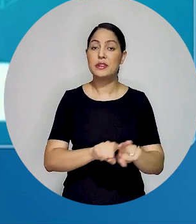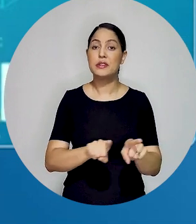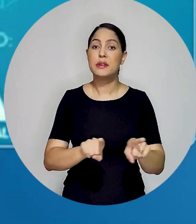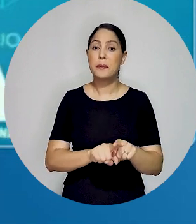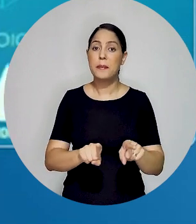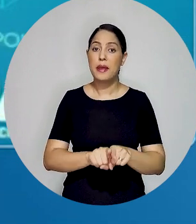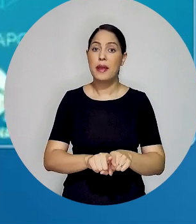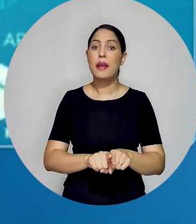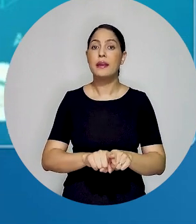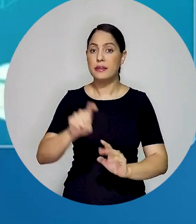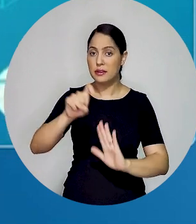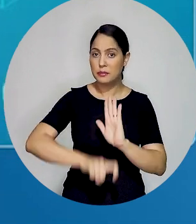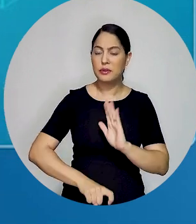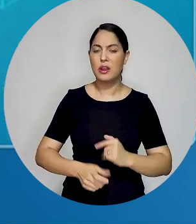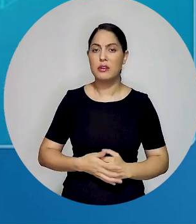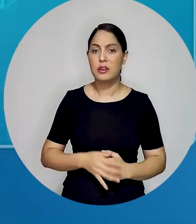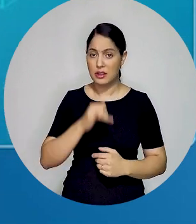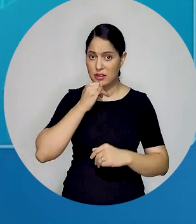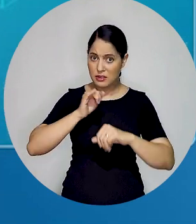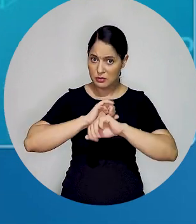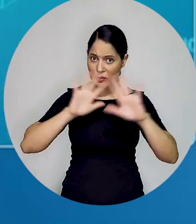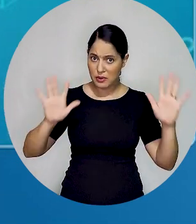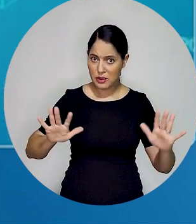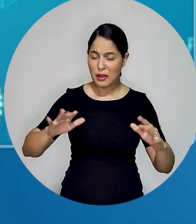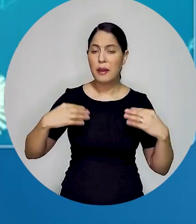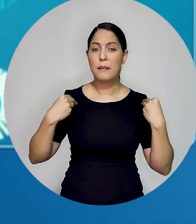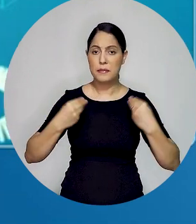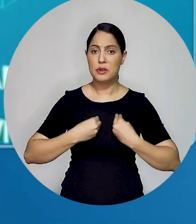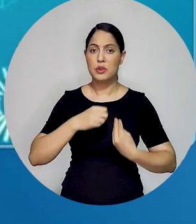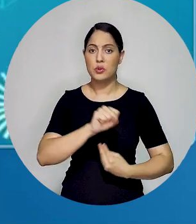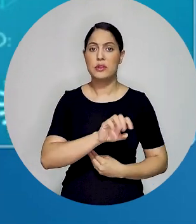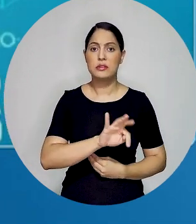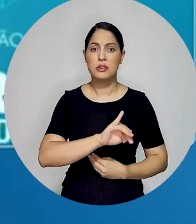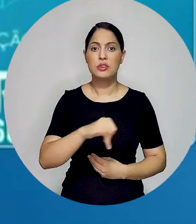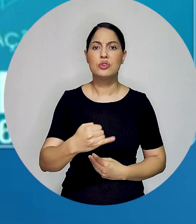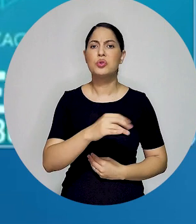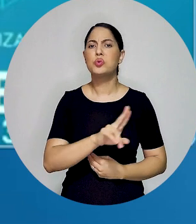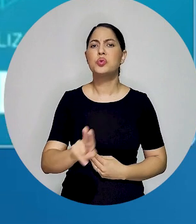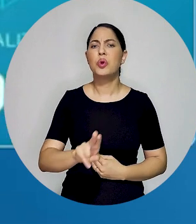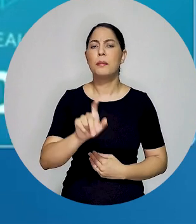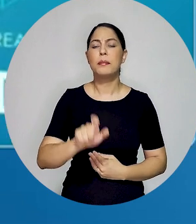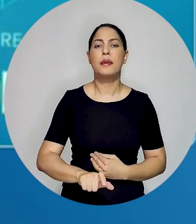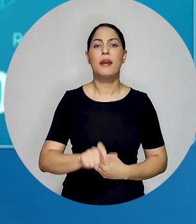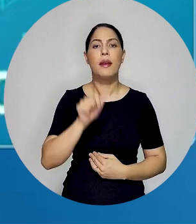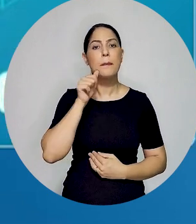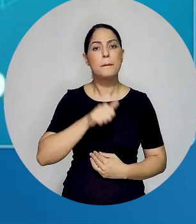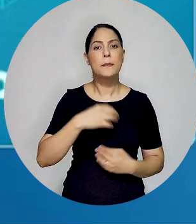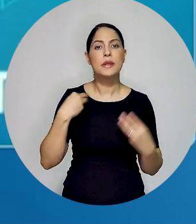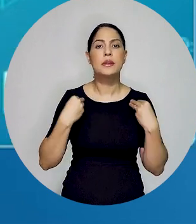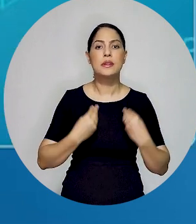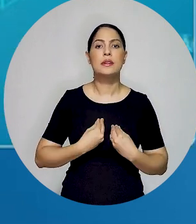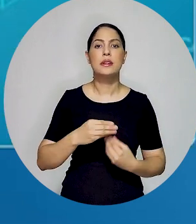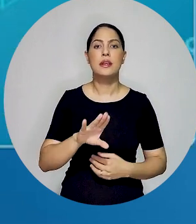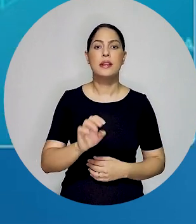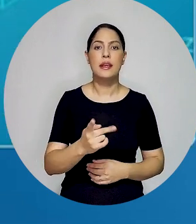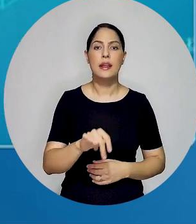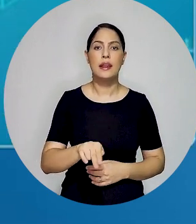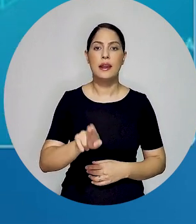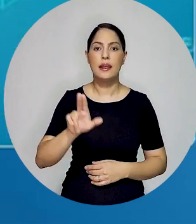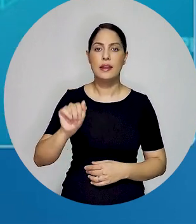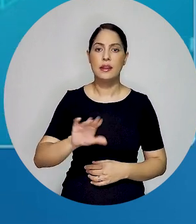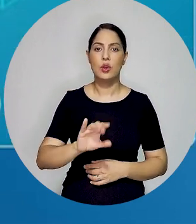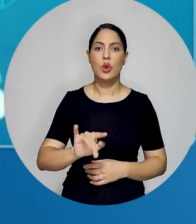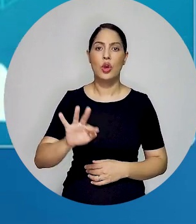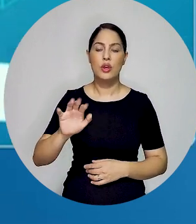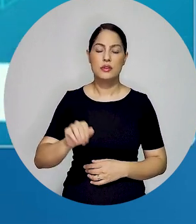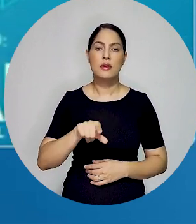a participação da Ordem na Comissão de Juristas, liderada pela ministra do STJ, Regina Helena Costa, que trabalhou e trabalha